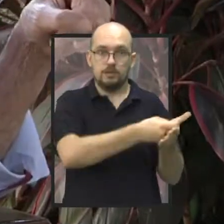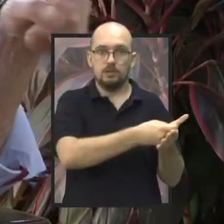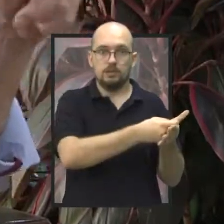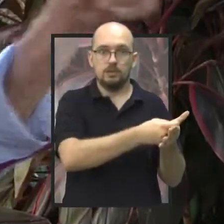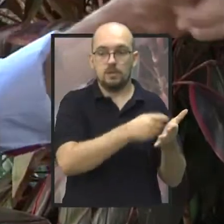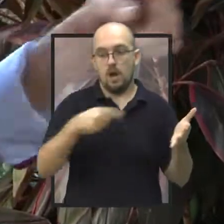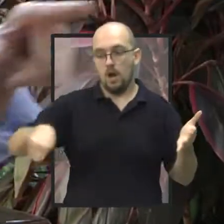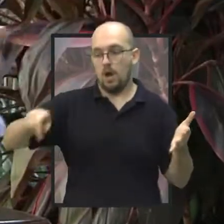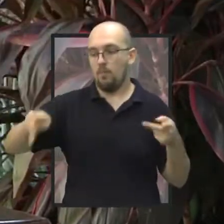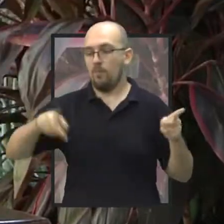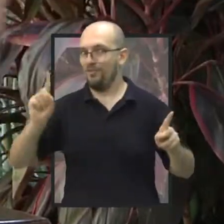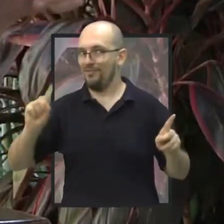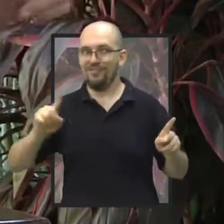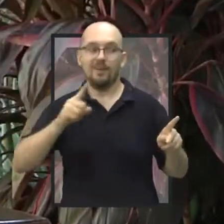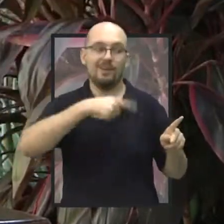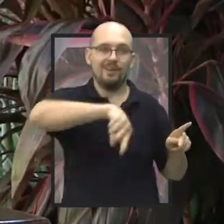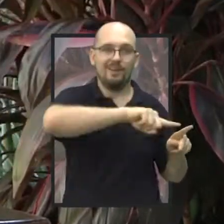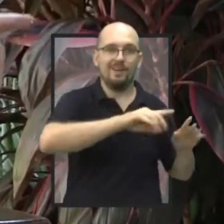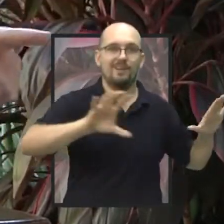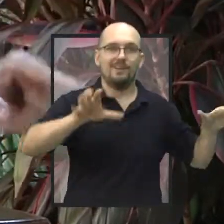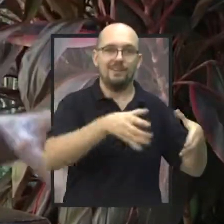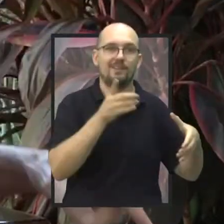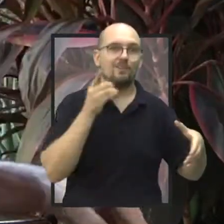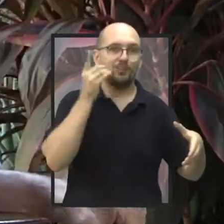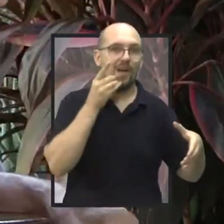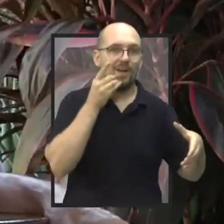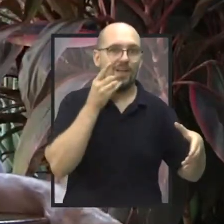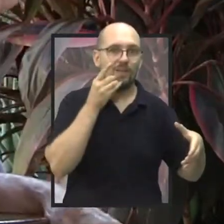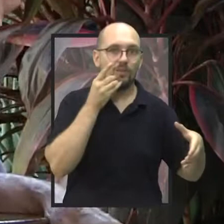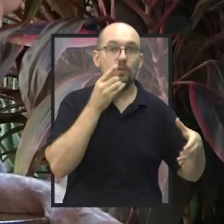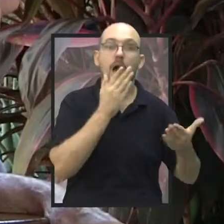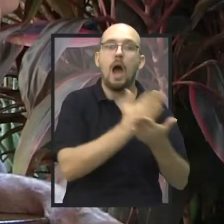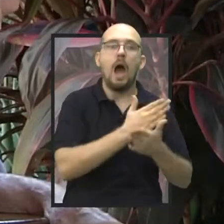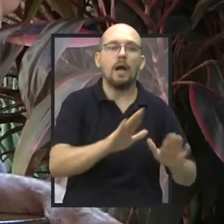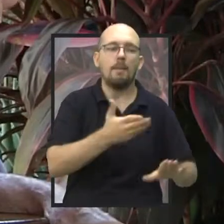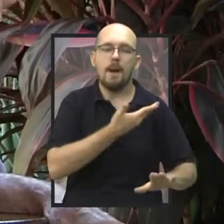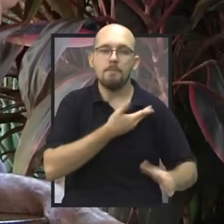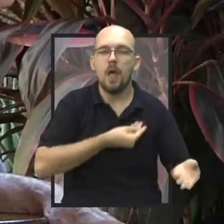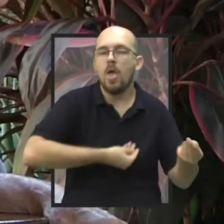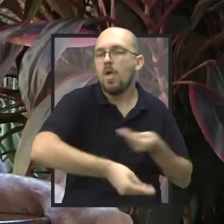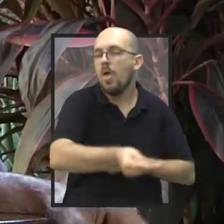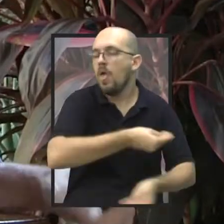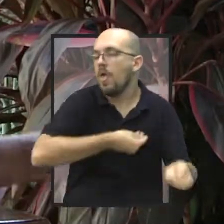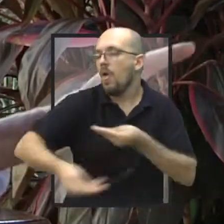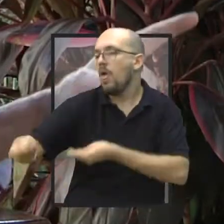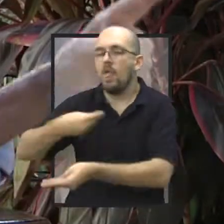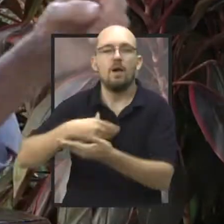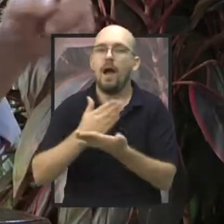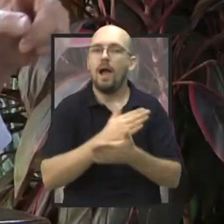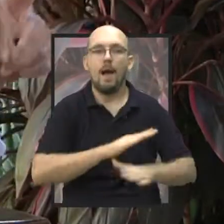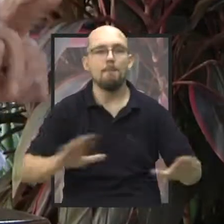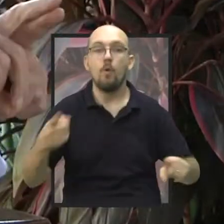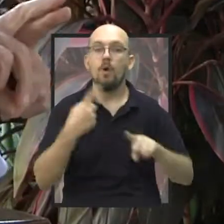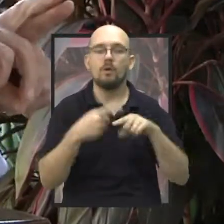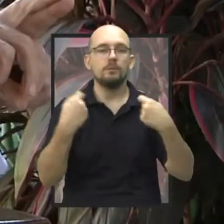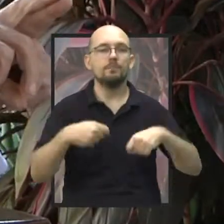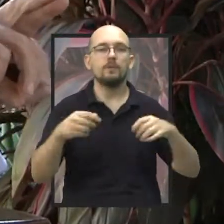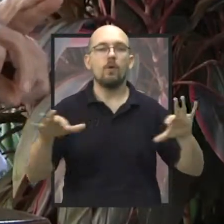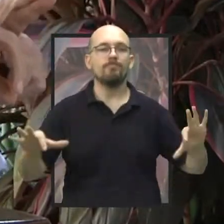no início, toma lá da cá, faz isso que eu estou de acordo. Não. Lá eles têm que se